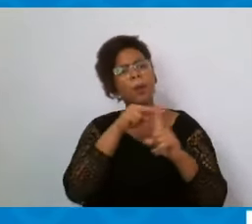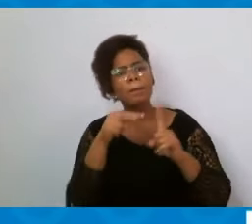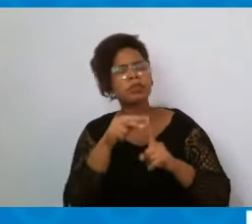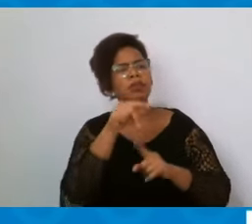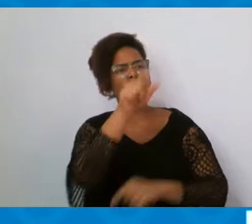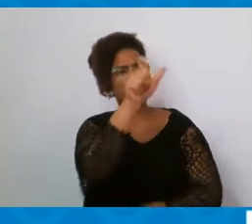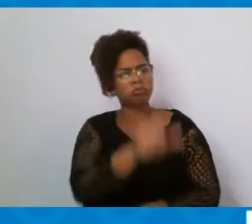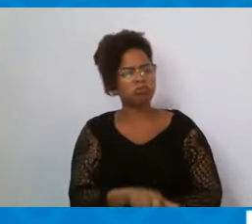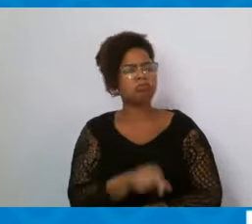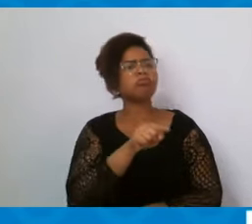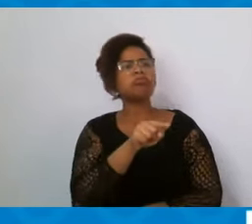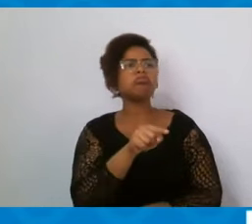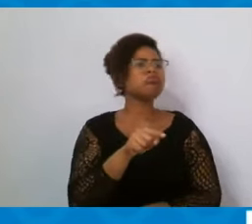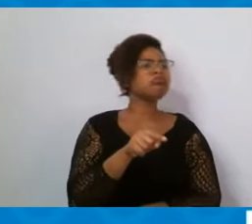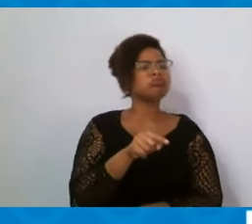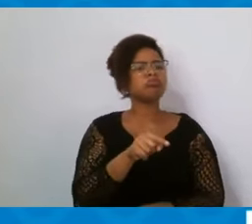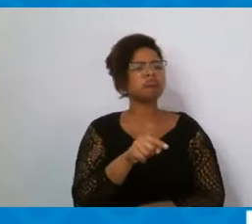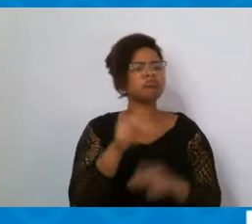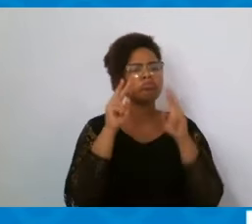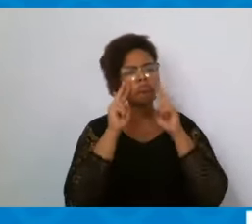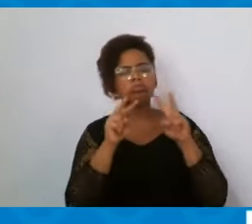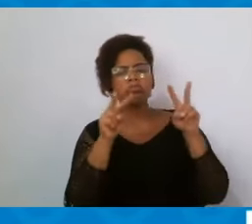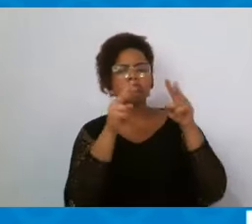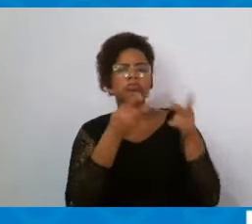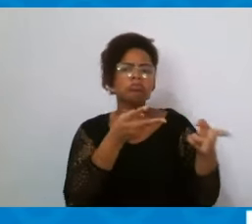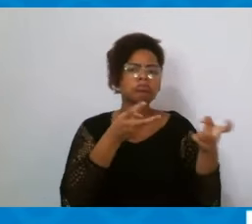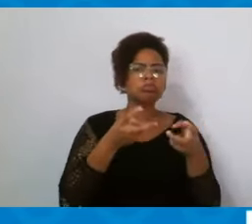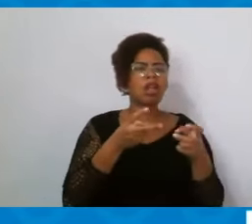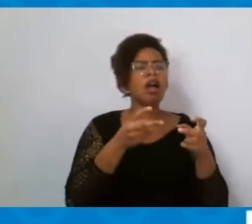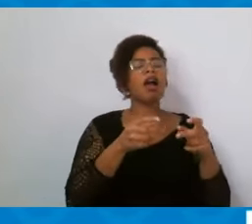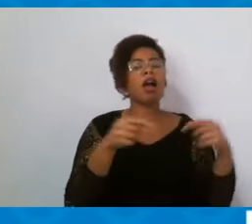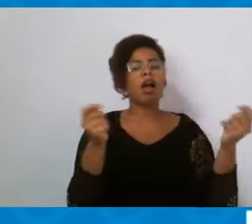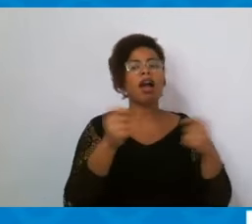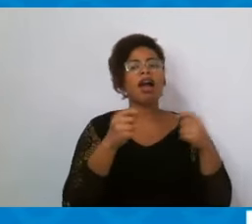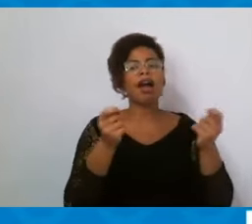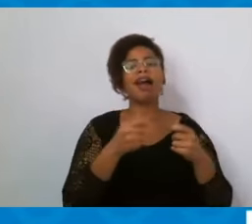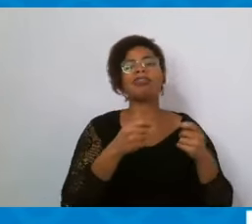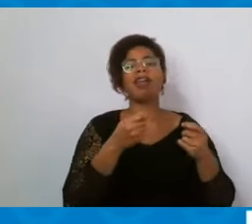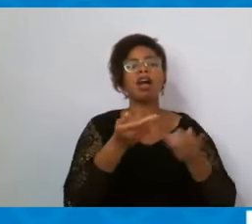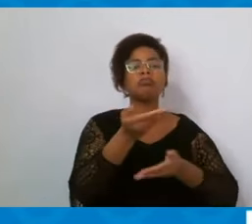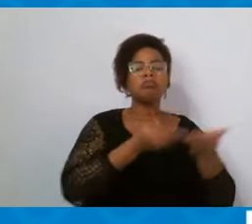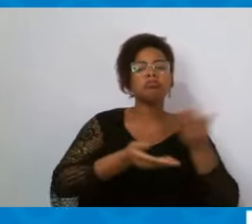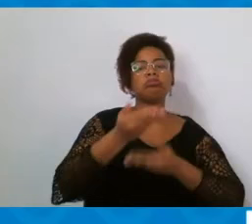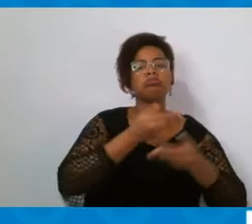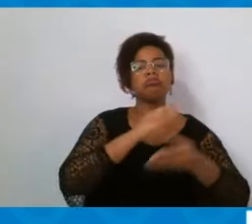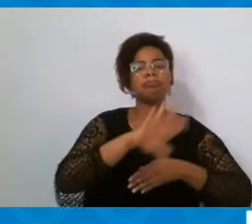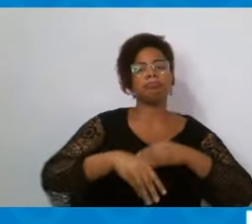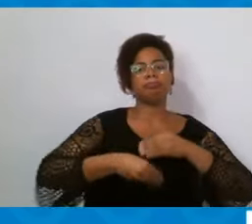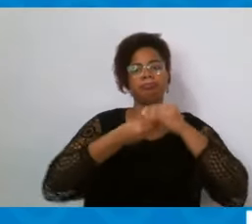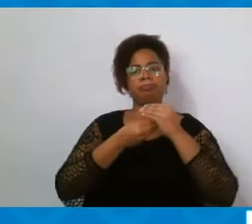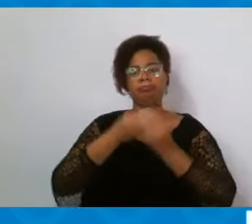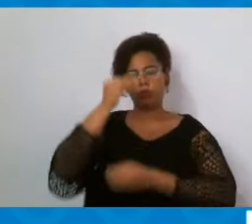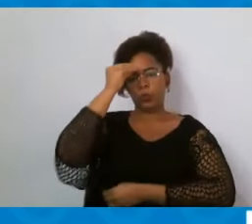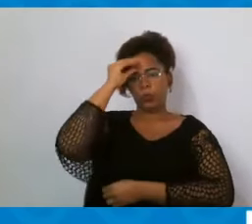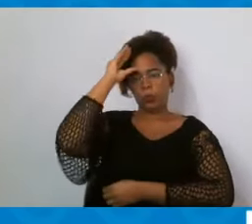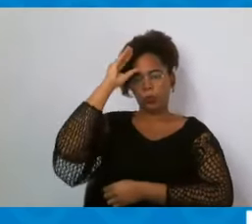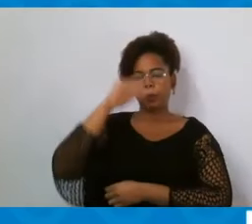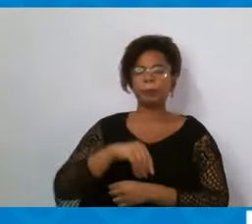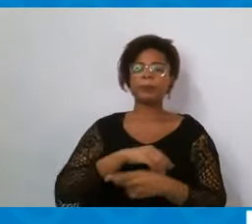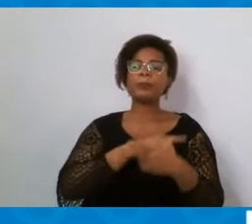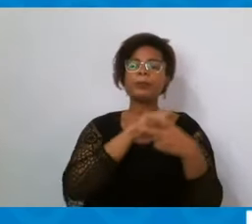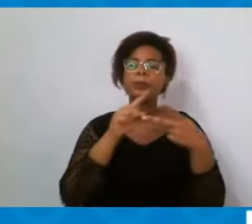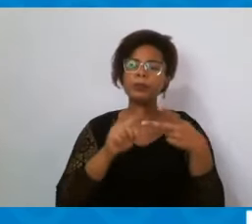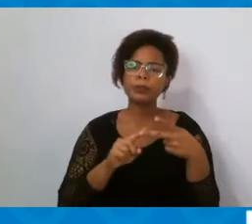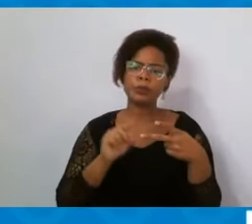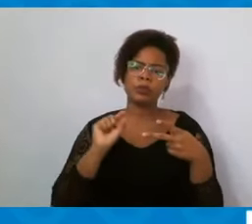mundo. Tá certo? Isso é diálogo e perspectivação. Dois, confiança. Por que confiança? Porque